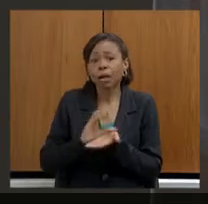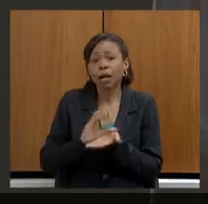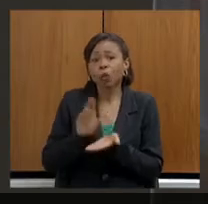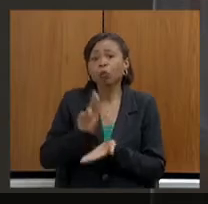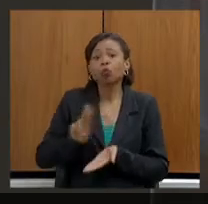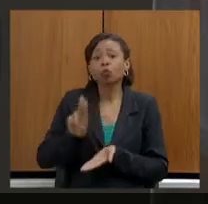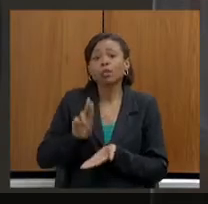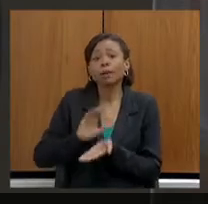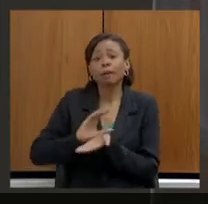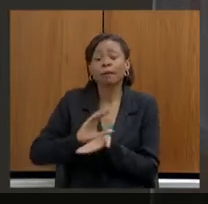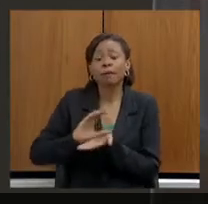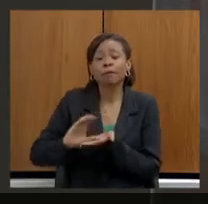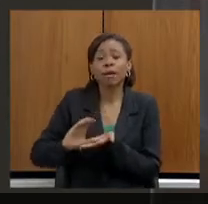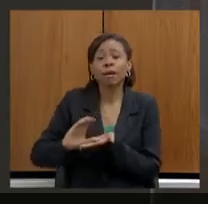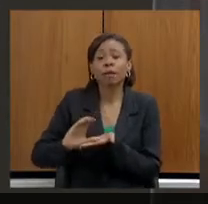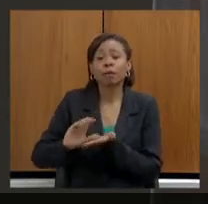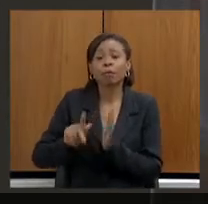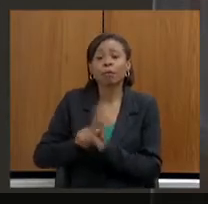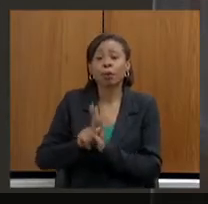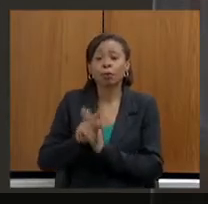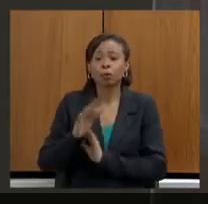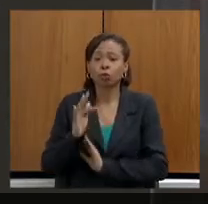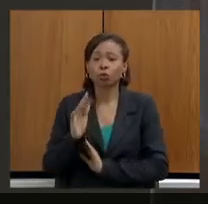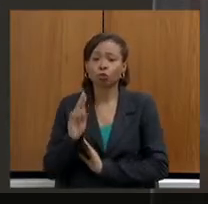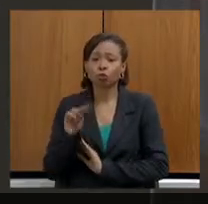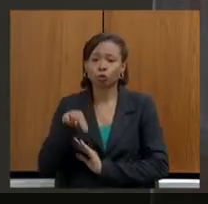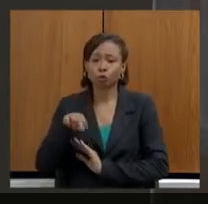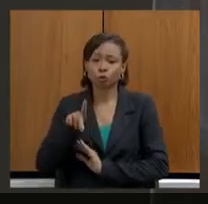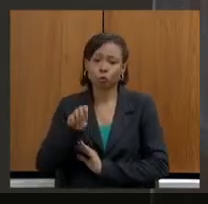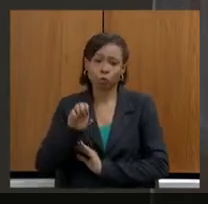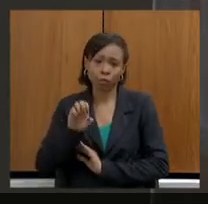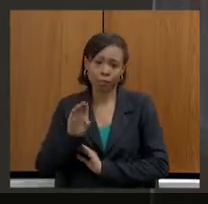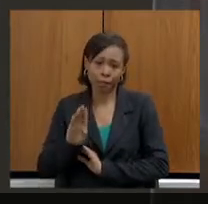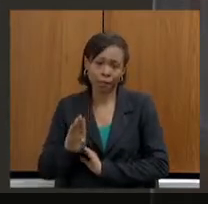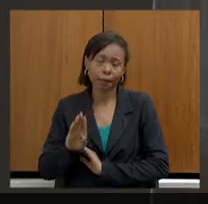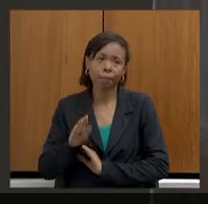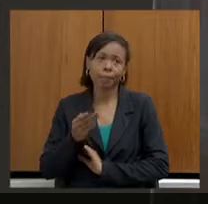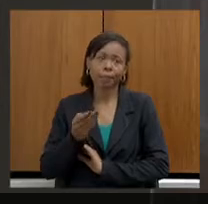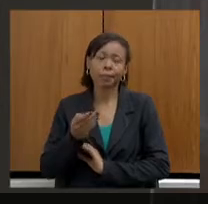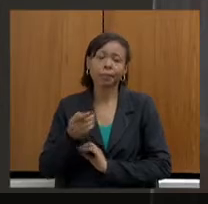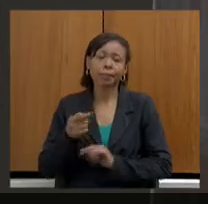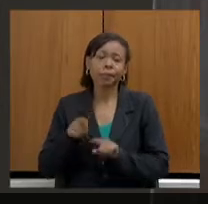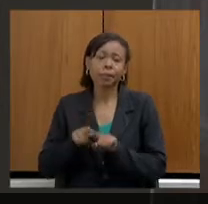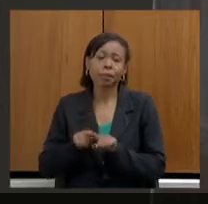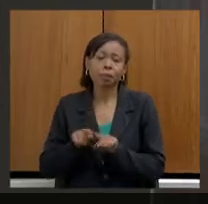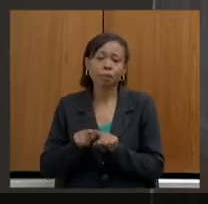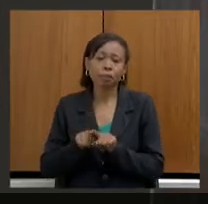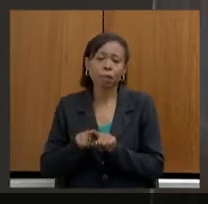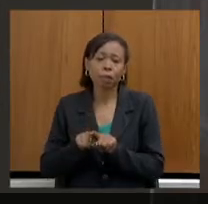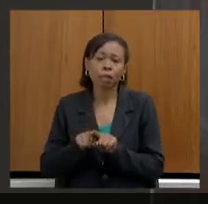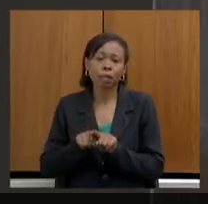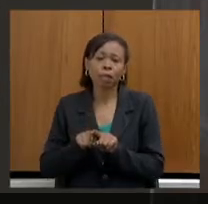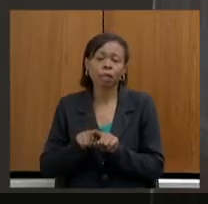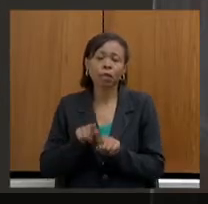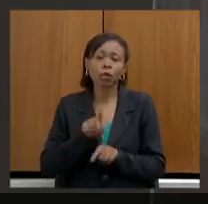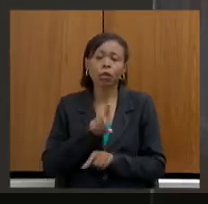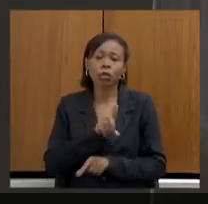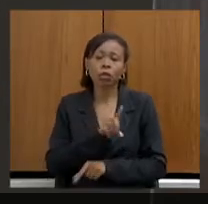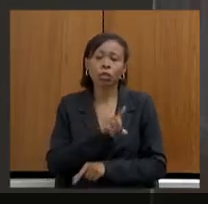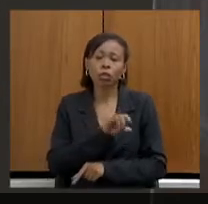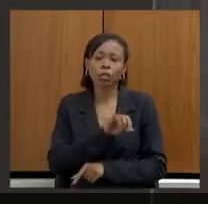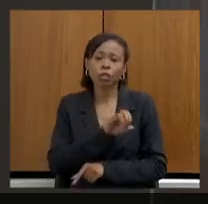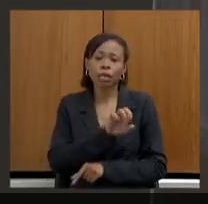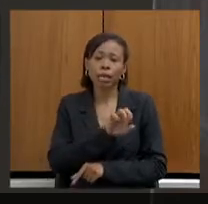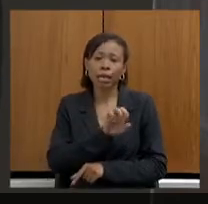das verbas não do fundeb e também foi diagnosticado pelo pelo dieese do